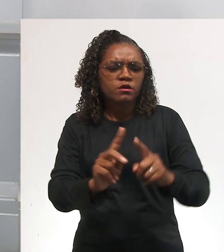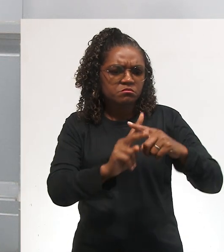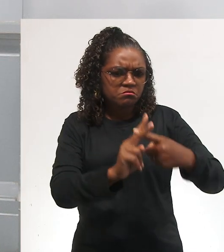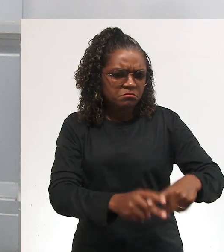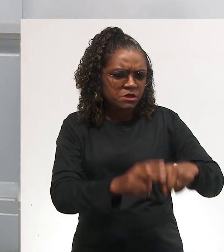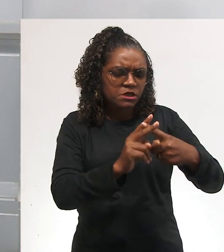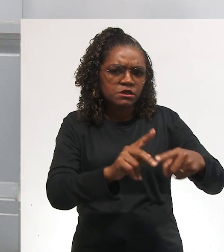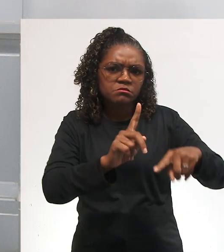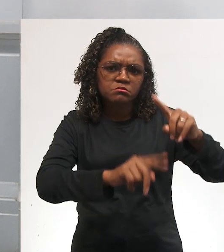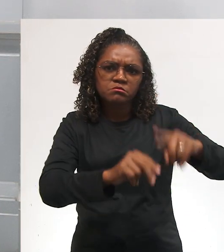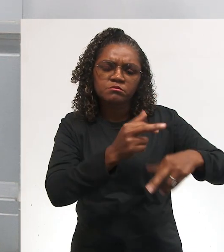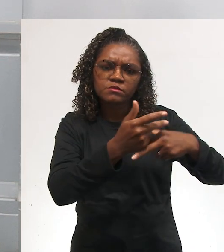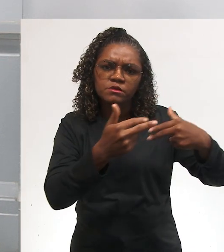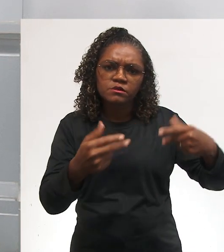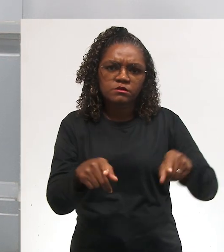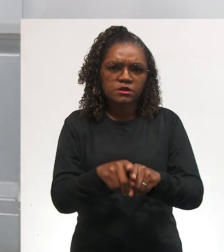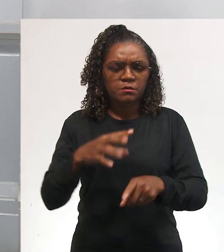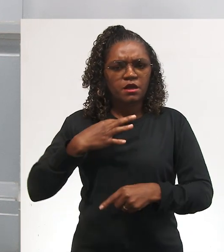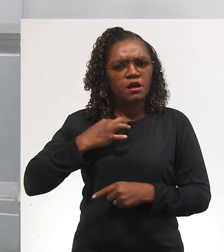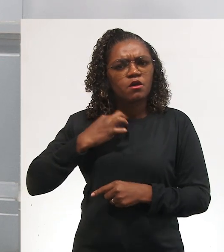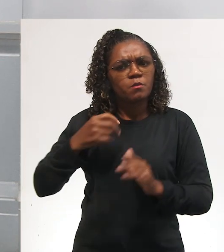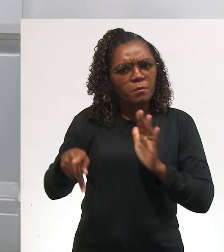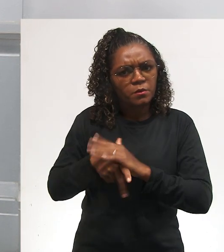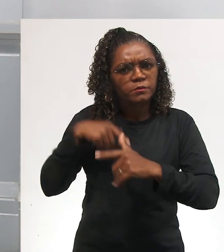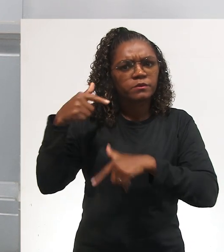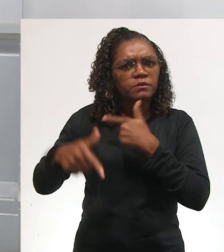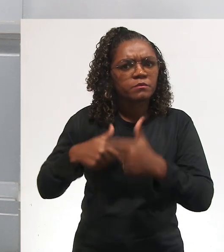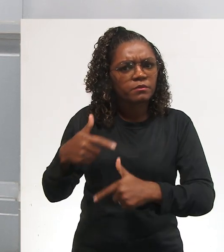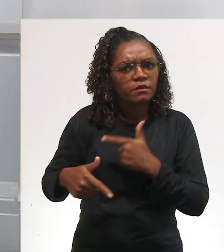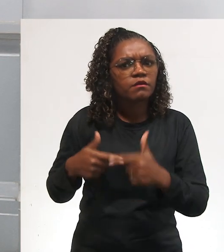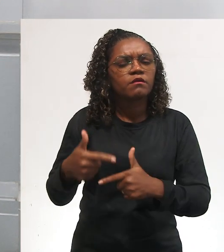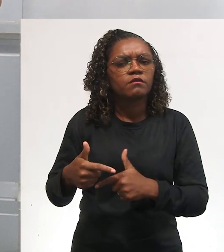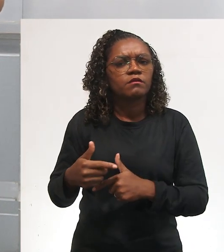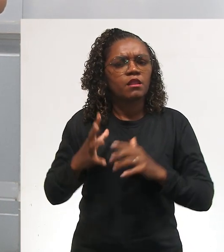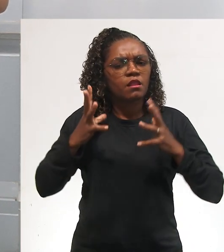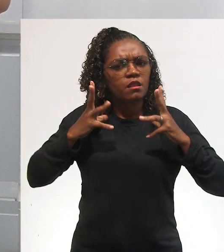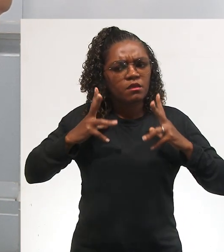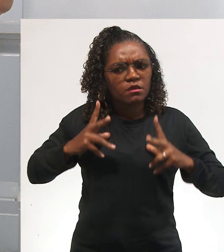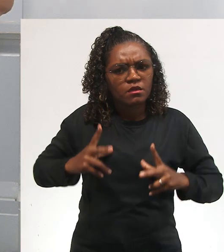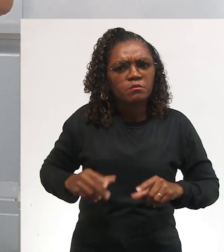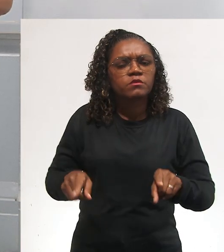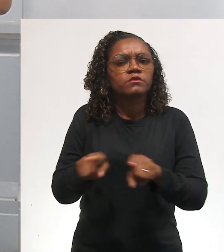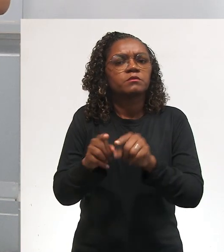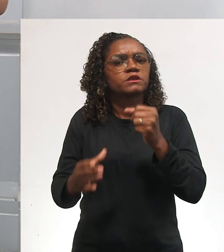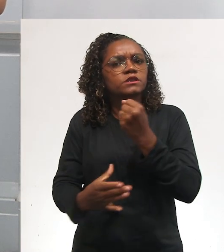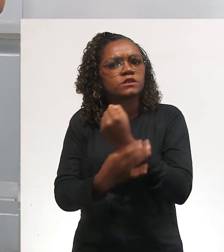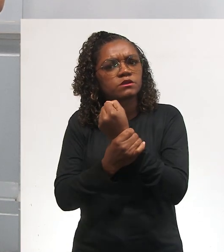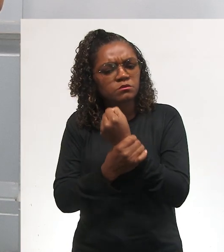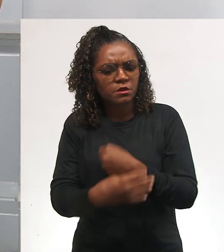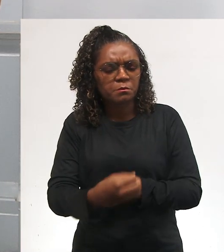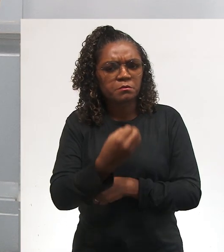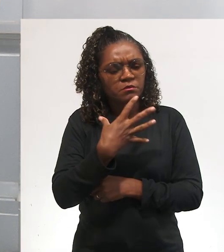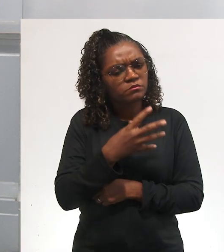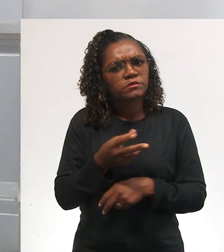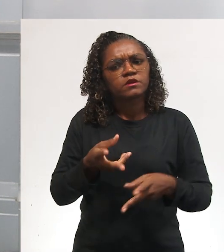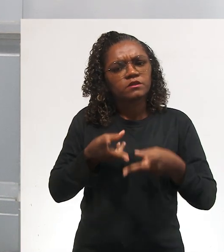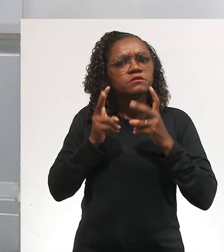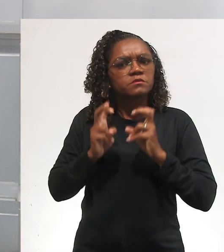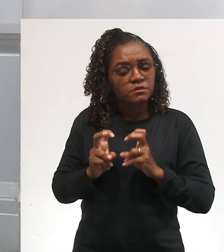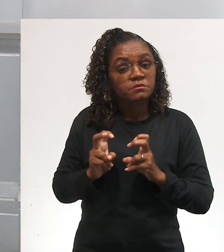as ferramentas, com o seu uniforme, né? Com a vestimenta de trabalho, com a segurança.